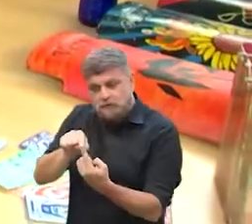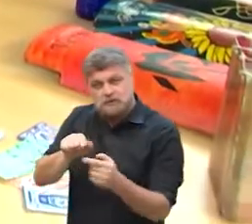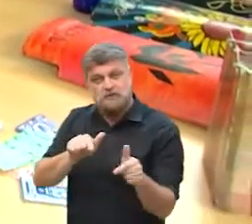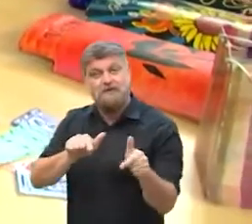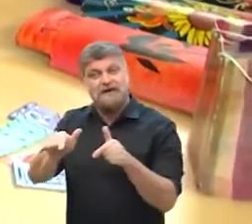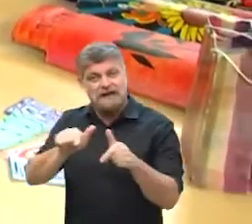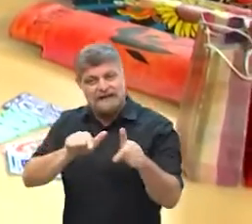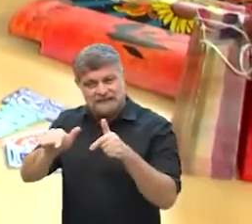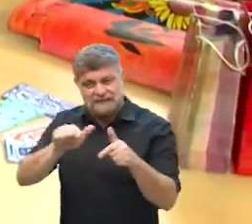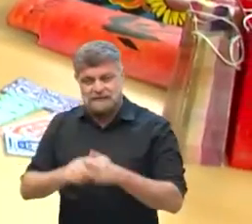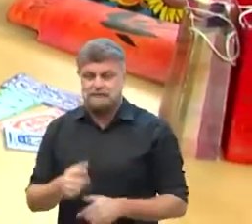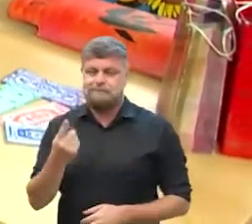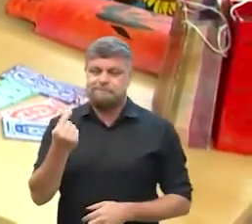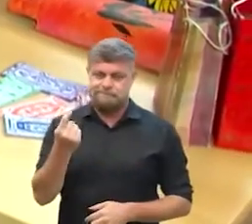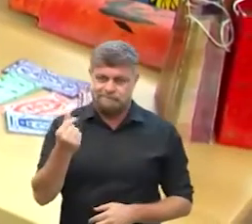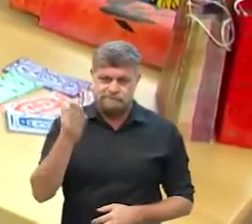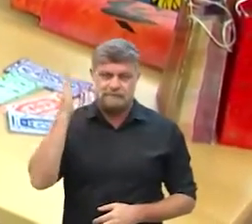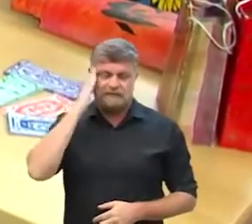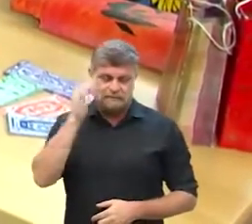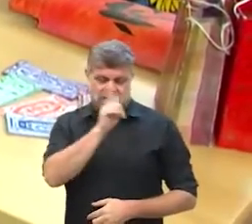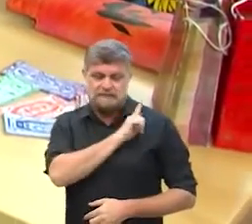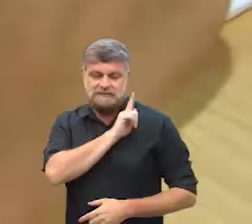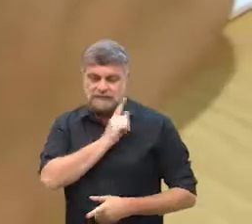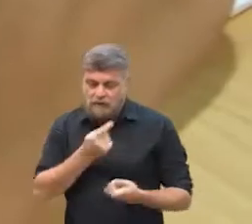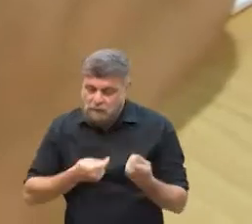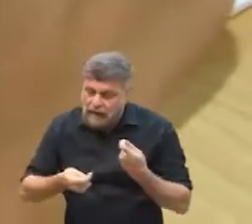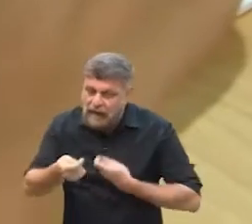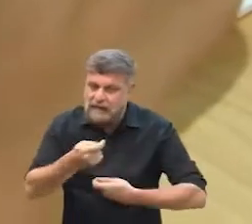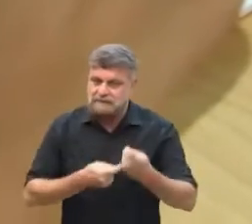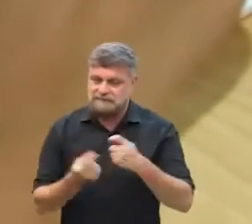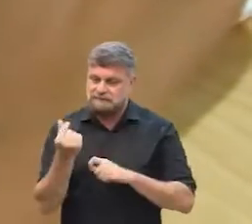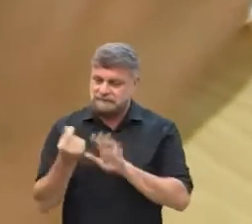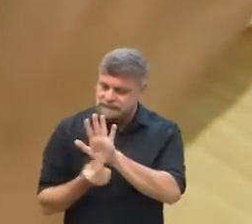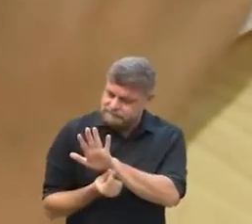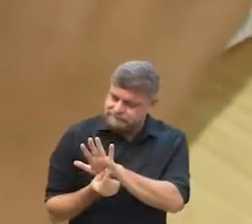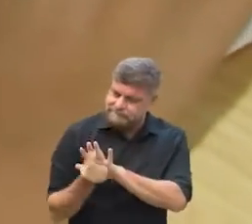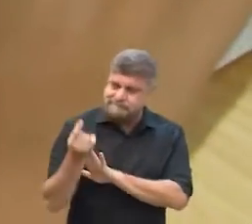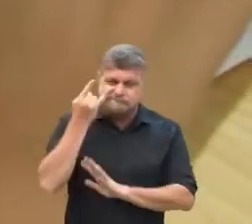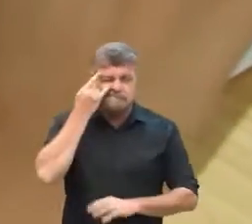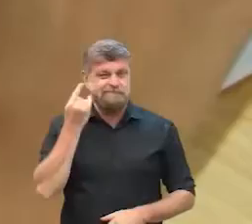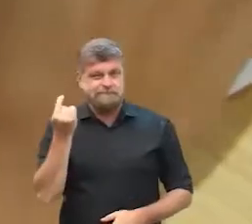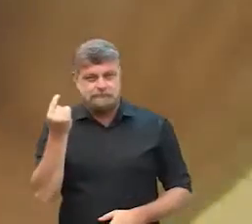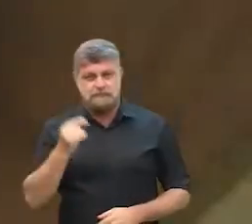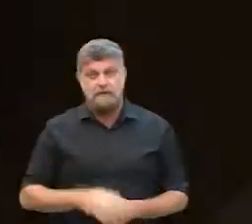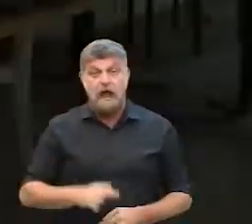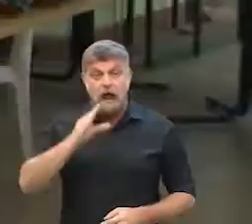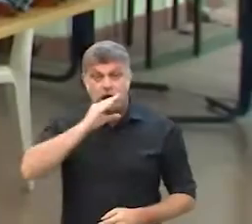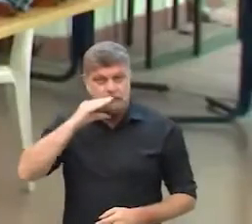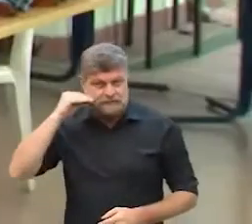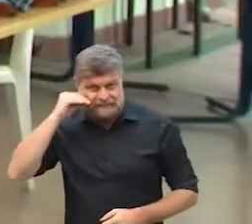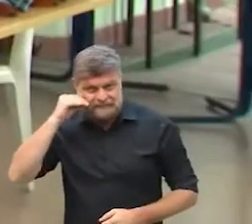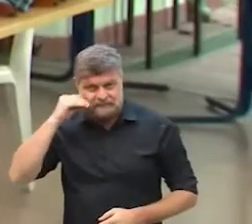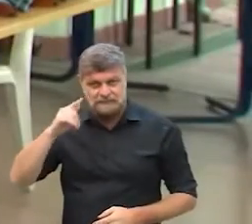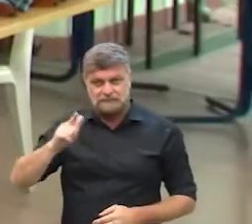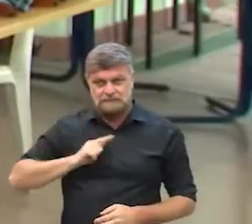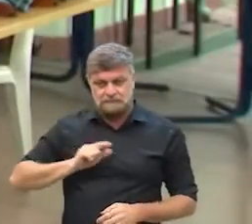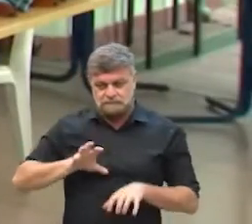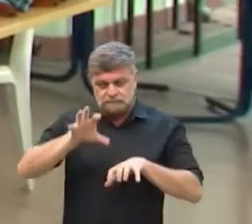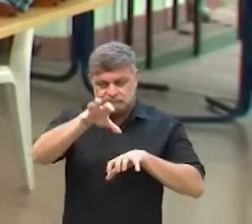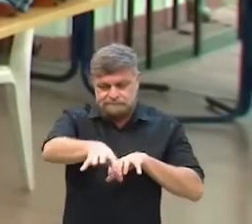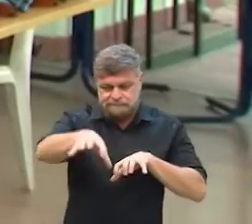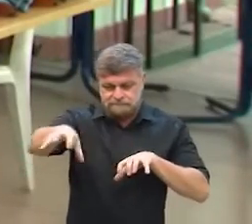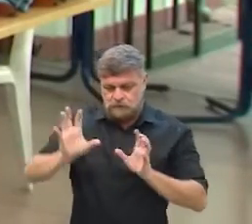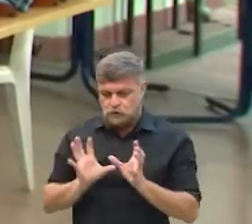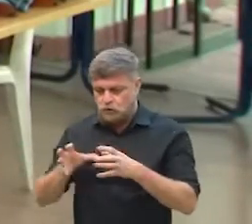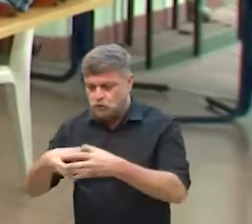e a finalidade é trabalhar educação financeira, gestão e administração de lucros. Os adolescentes,